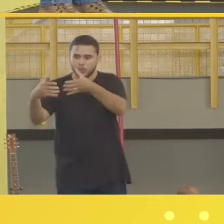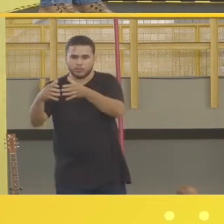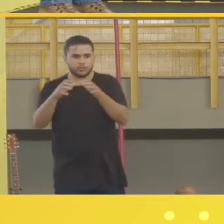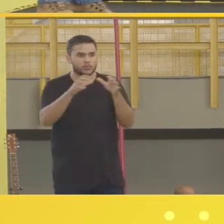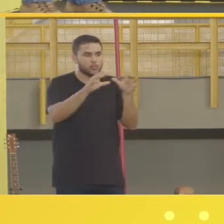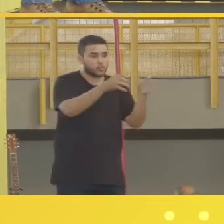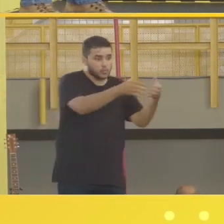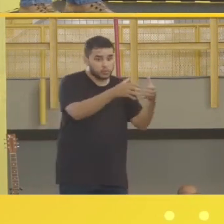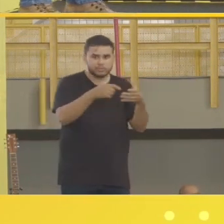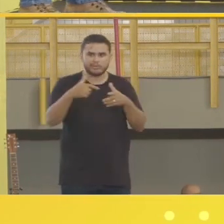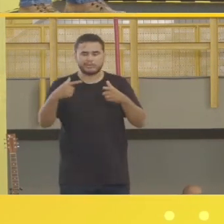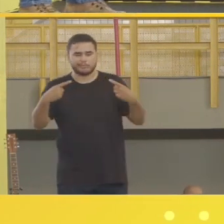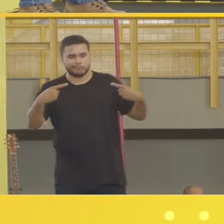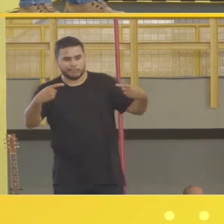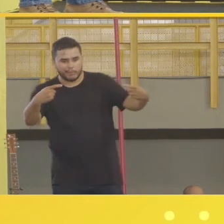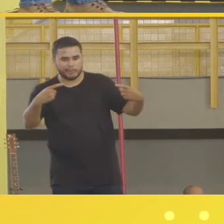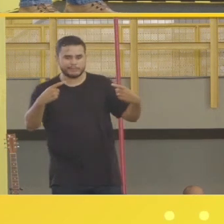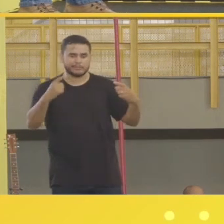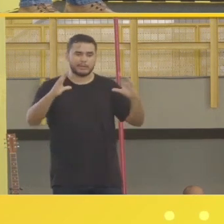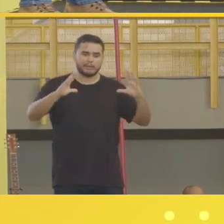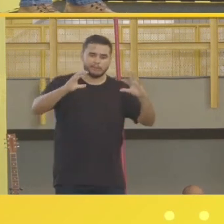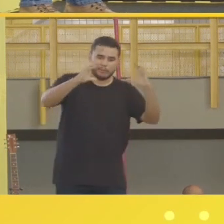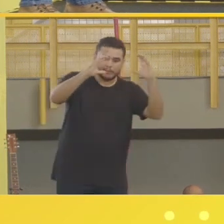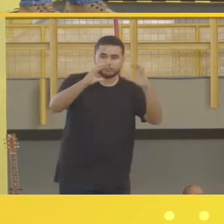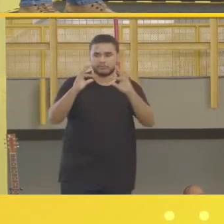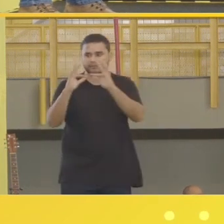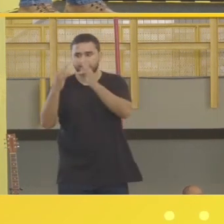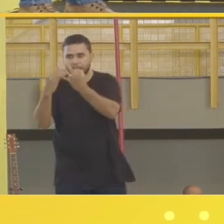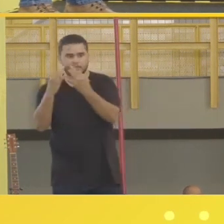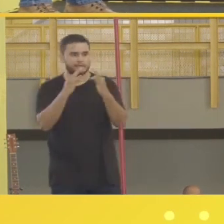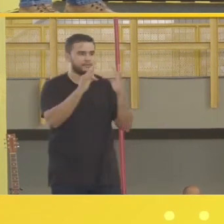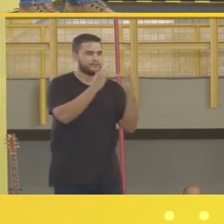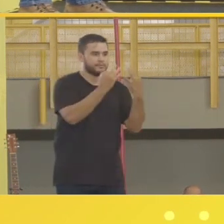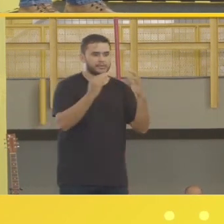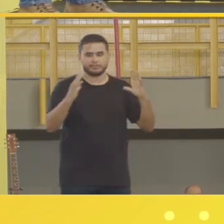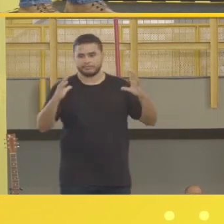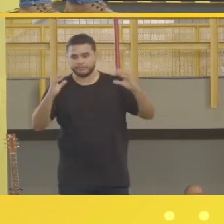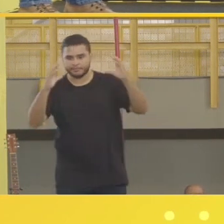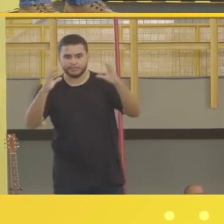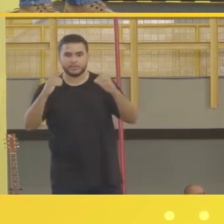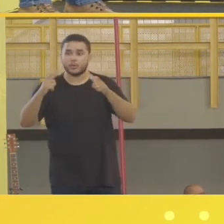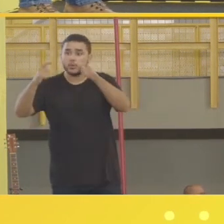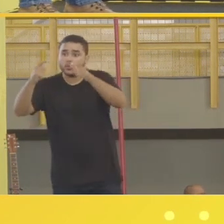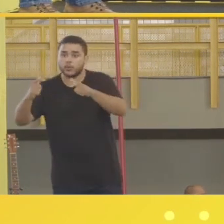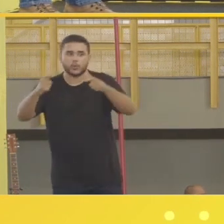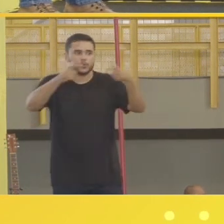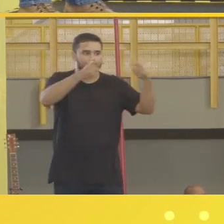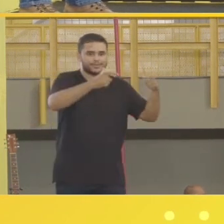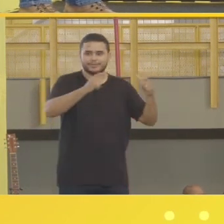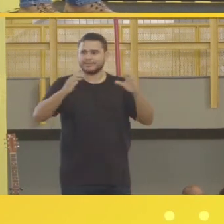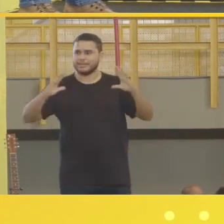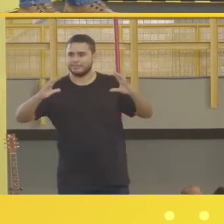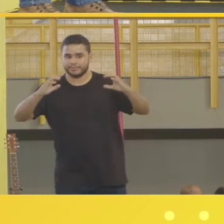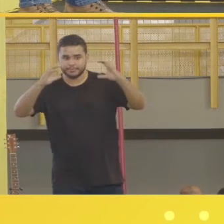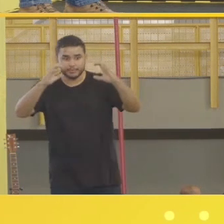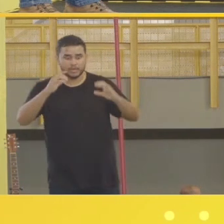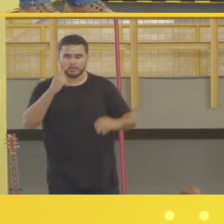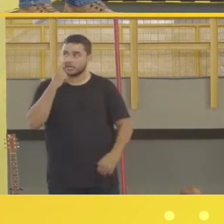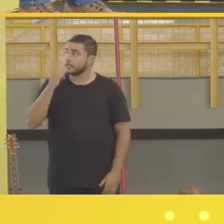facções, entre grupos, entre famílias, entre regionalismos, faziam dela um